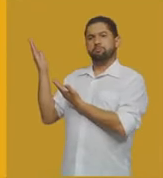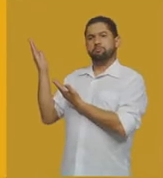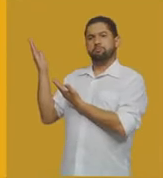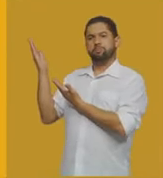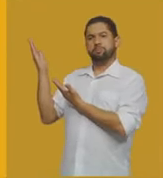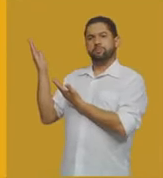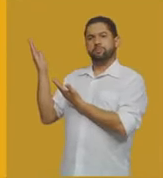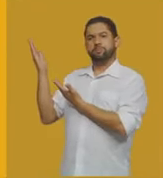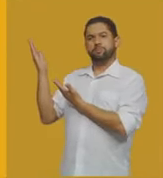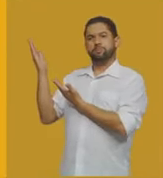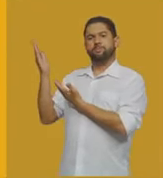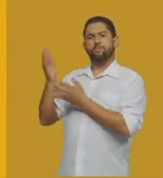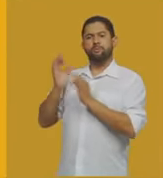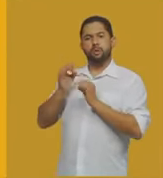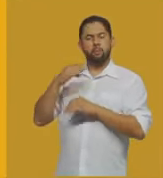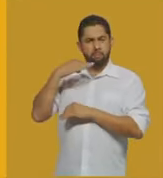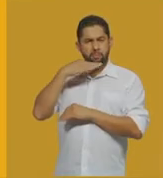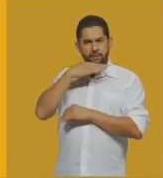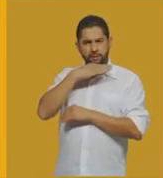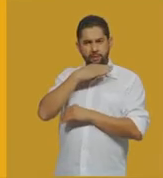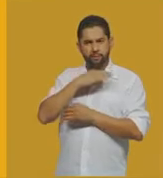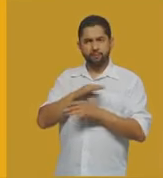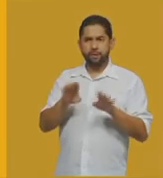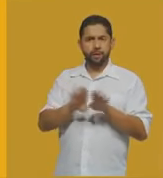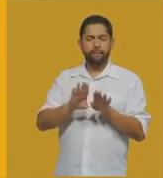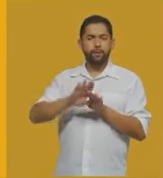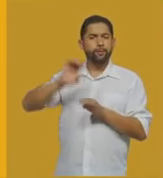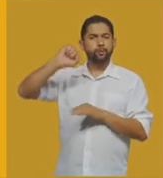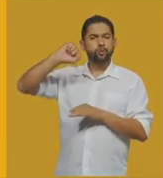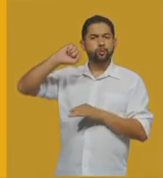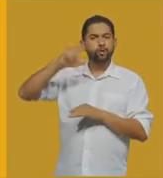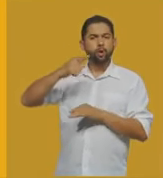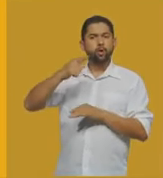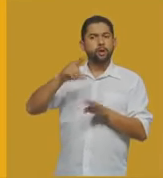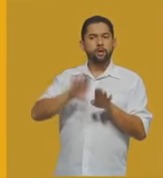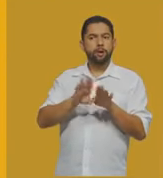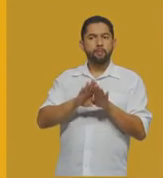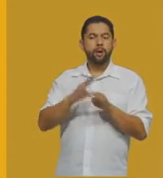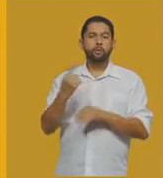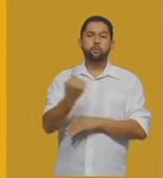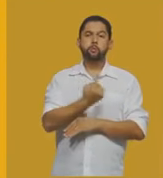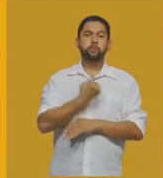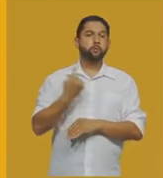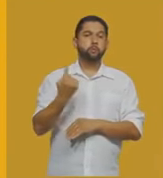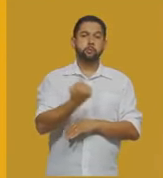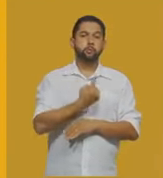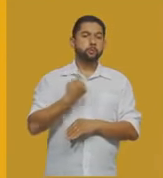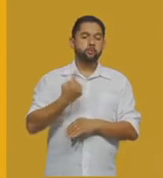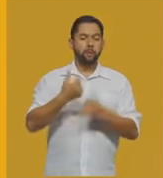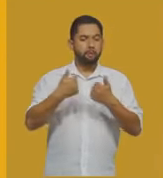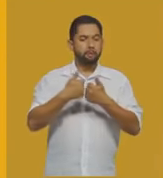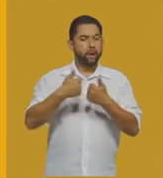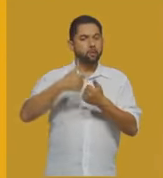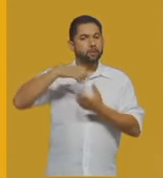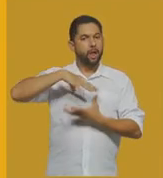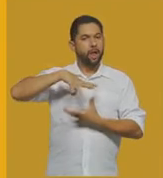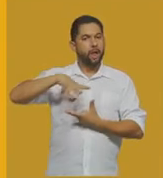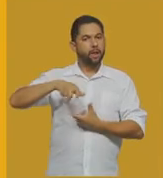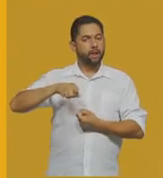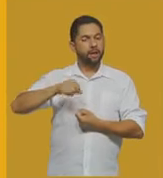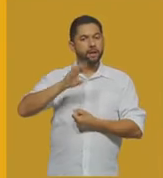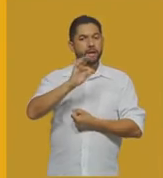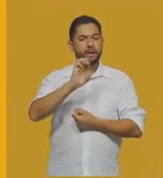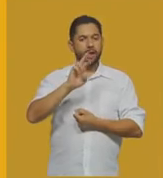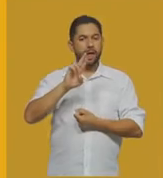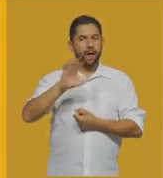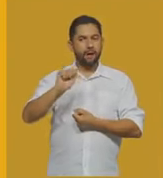figura. Percebam, gente, que inclusive o Sol também está girando em torno da Terra. E tudo isso está girando em torno de um